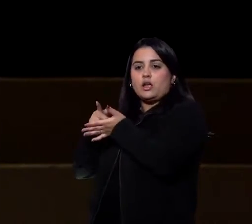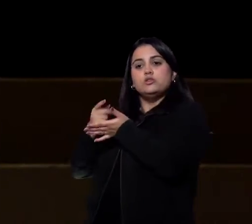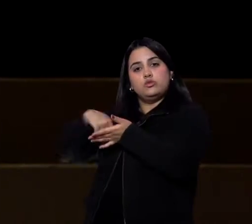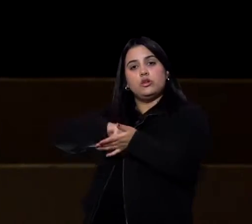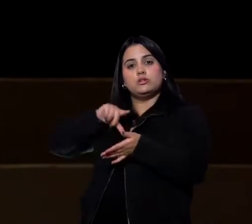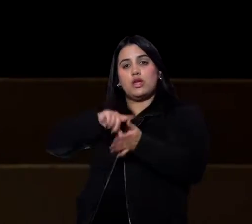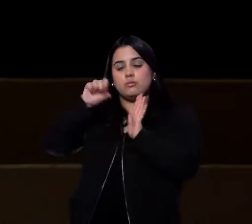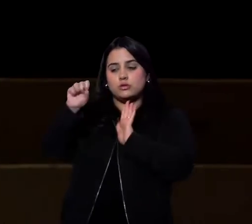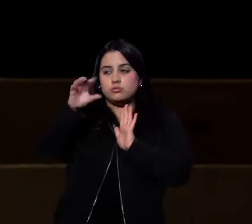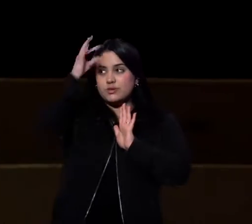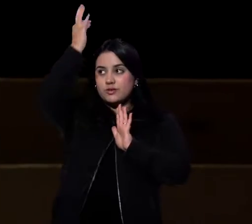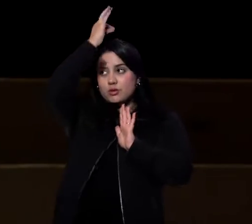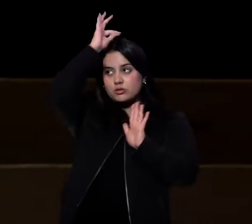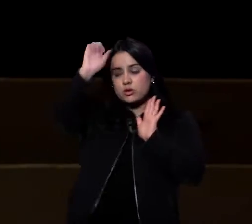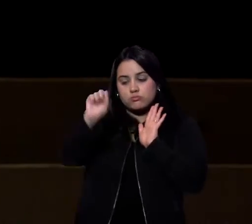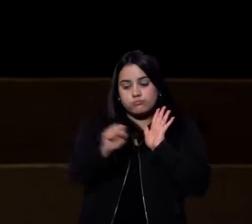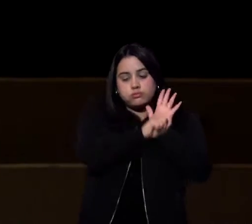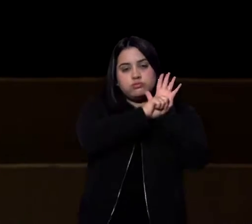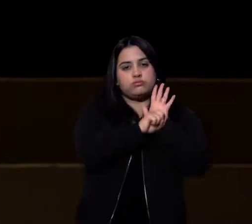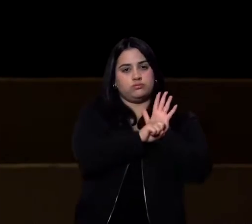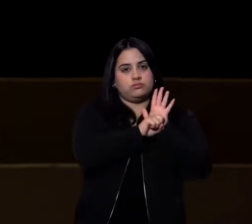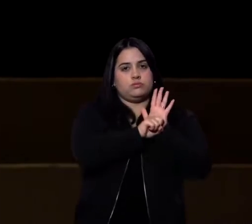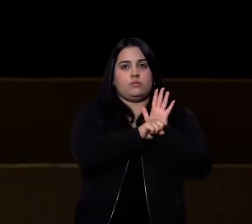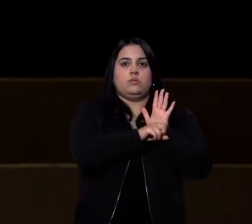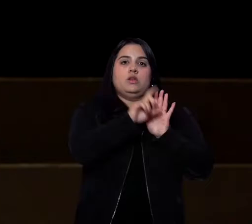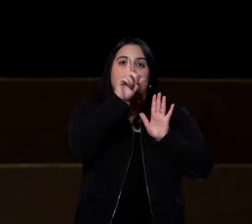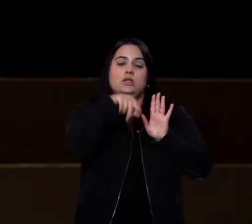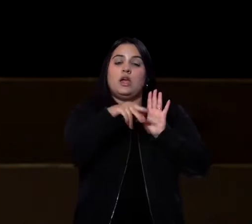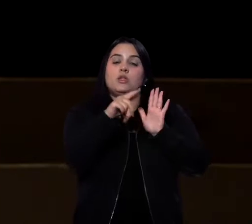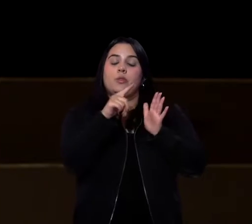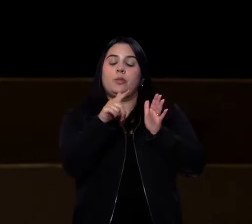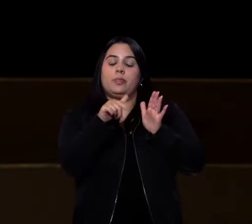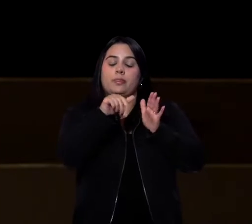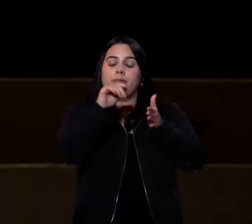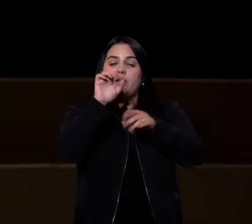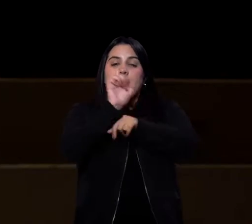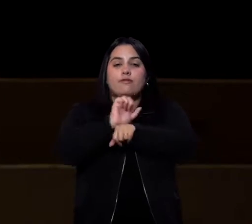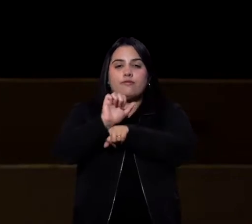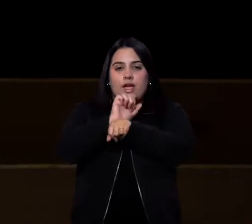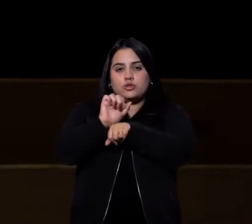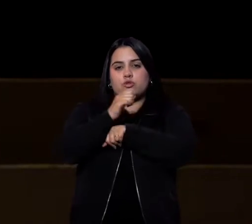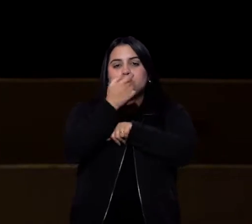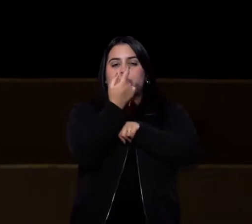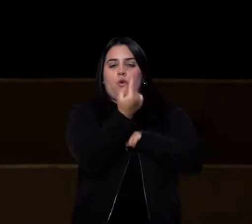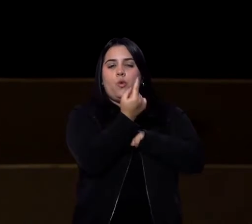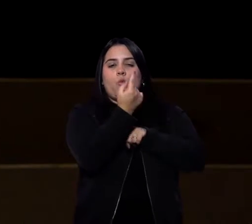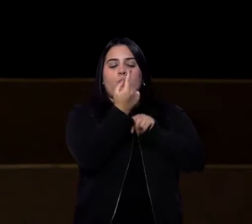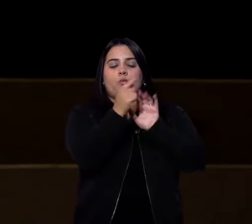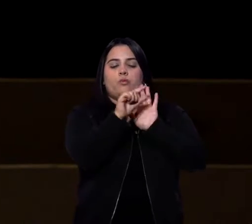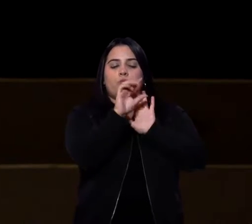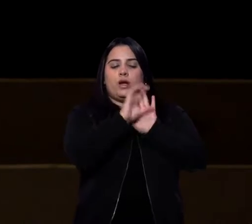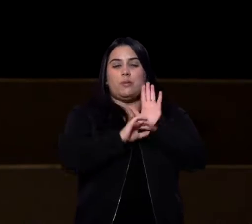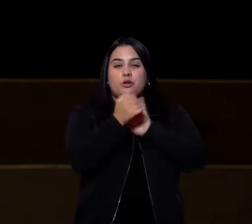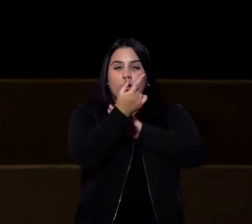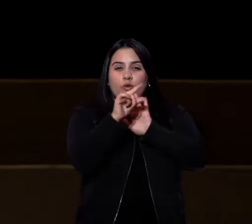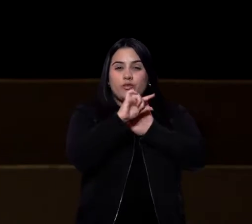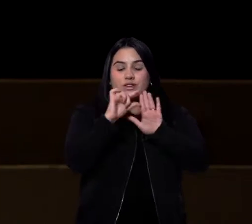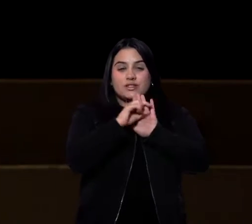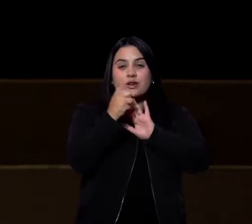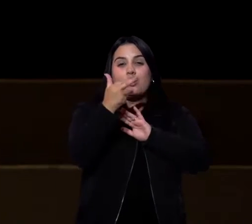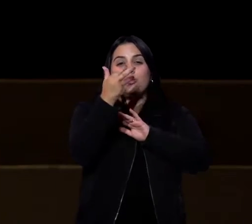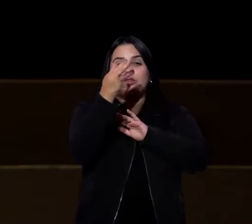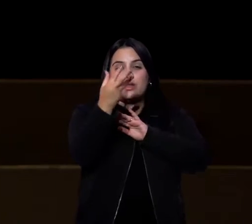Espírito Santo dentro de nós. Isso está escrito lá em Efésios 1, 13 e 14. Não precisa abrir, eu vou ler aqui rapidinho, tá? Quando vocês ouviram a